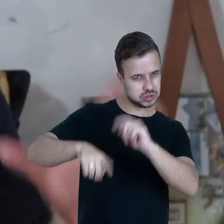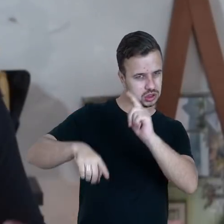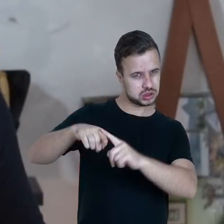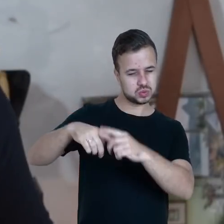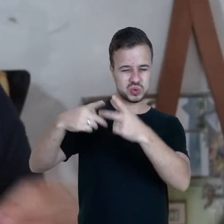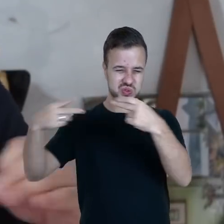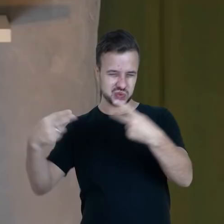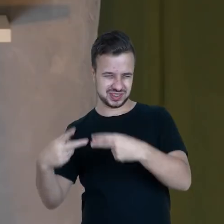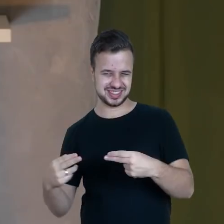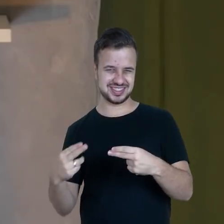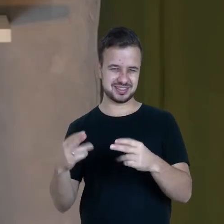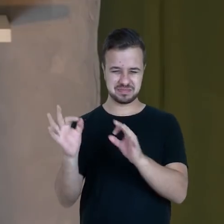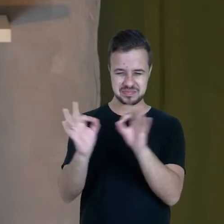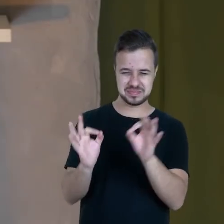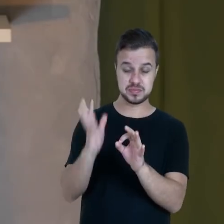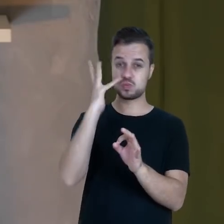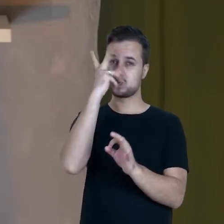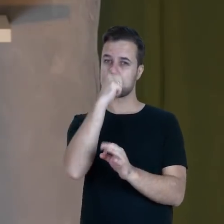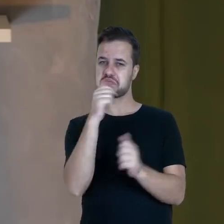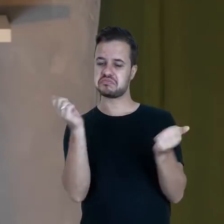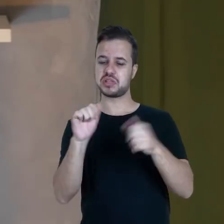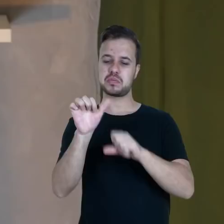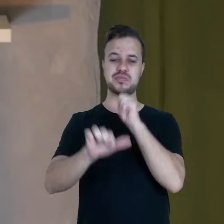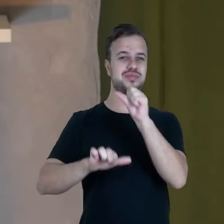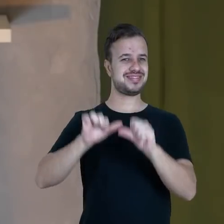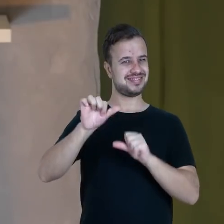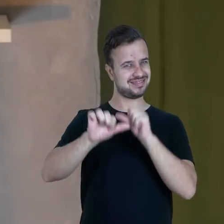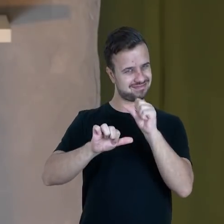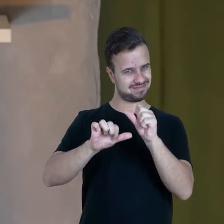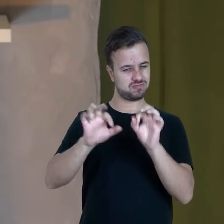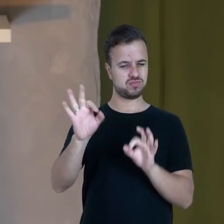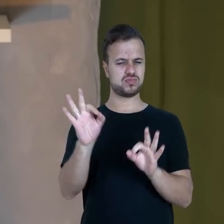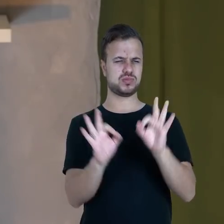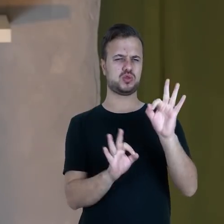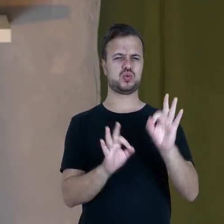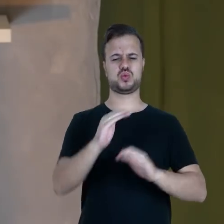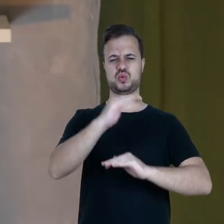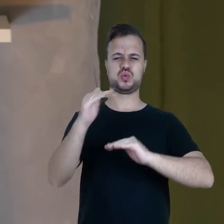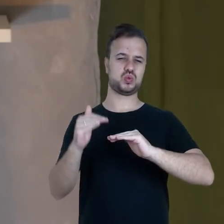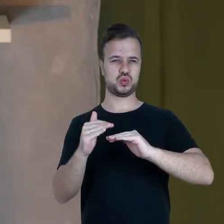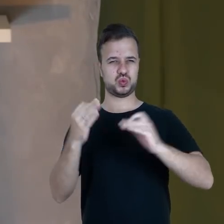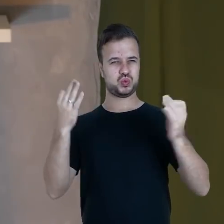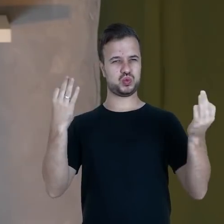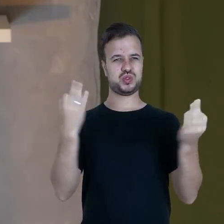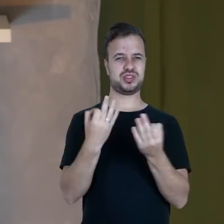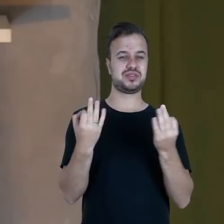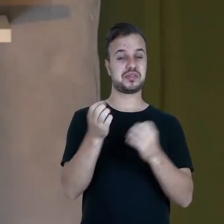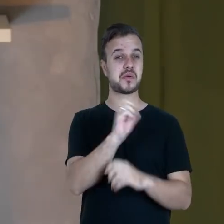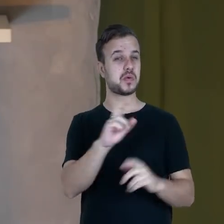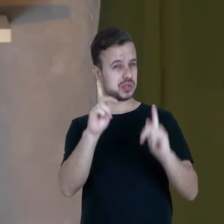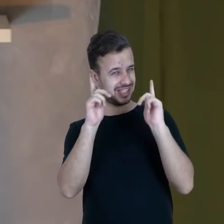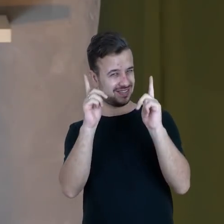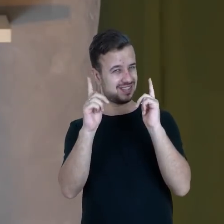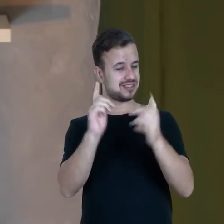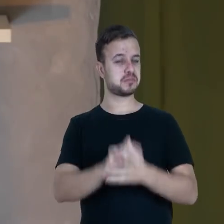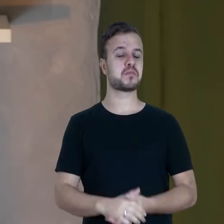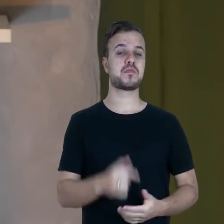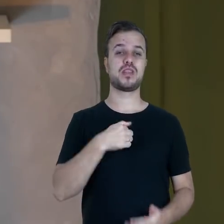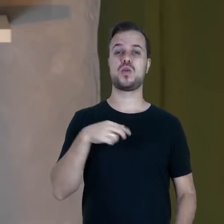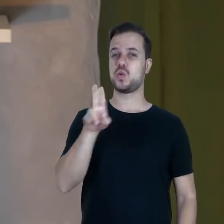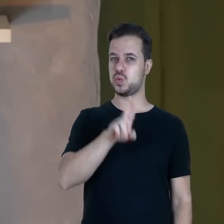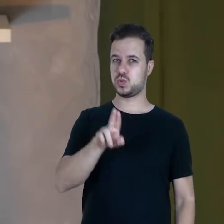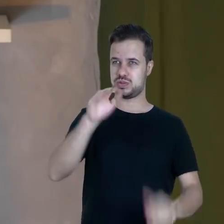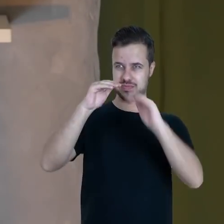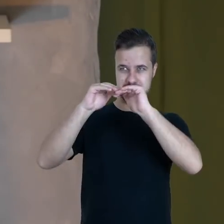decorativos, pequenos adornos, são a chave para sua decoração. Pode transformar ela tanto numa decoração sofisticada quanto numa decoração divertida. Aqui eu vou